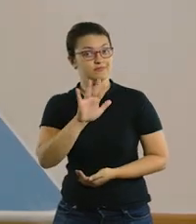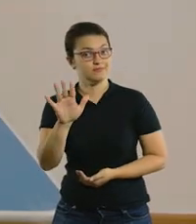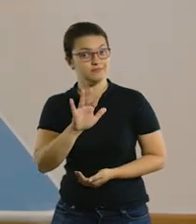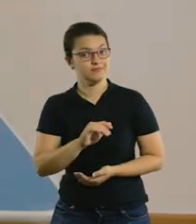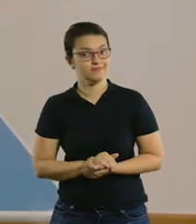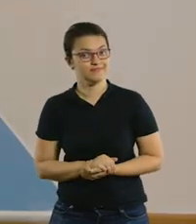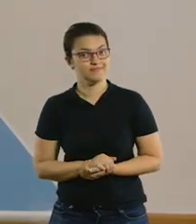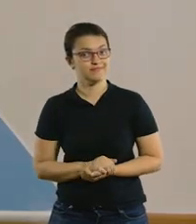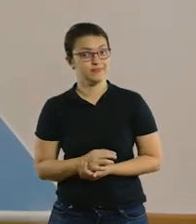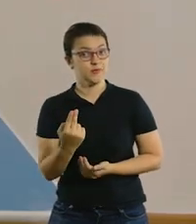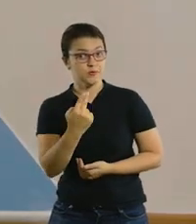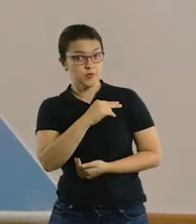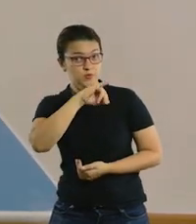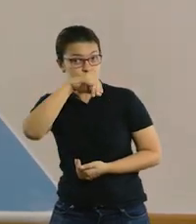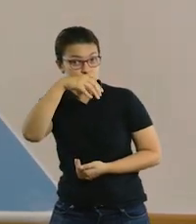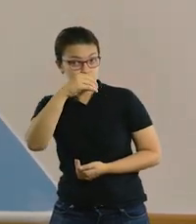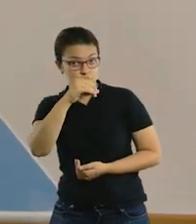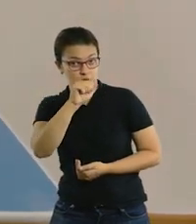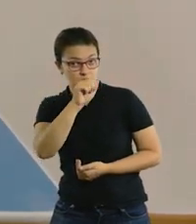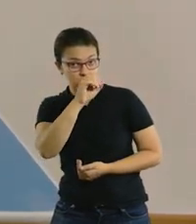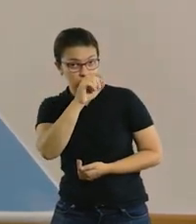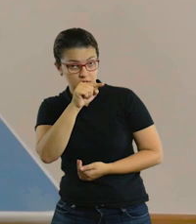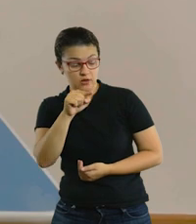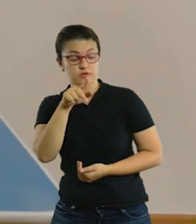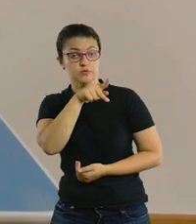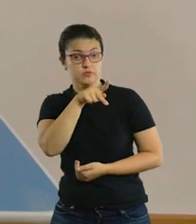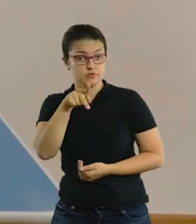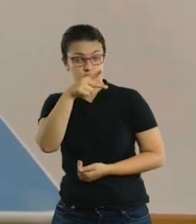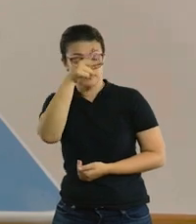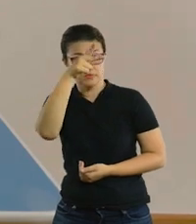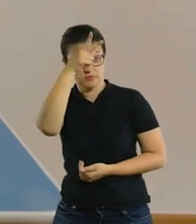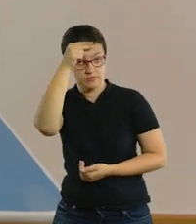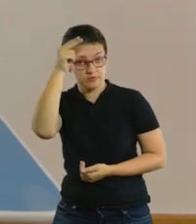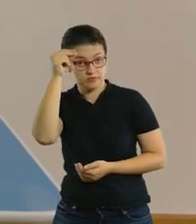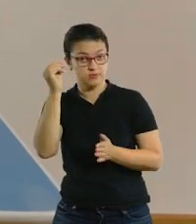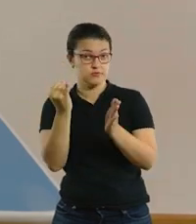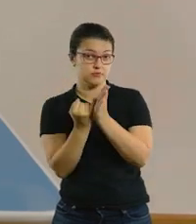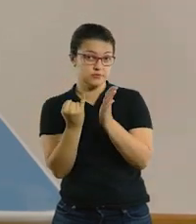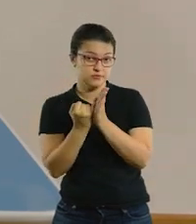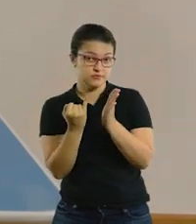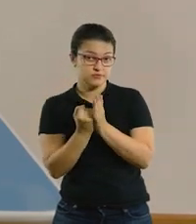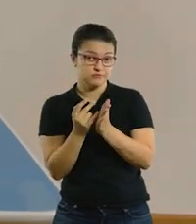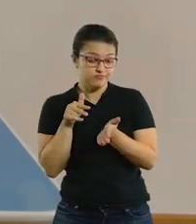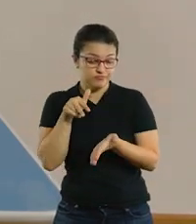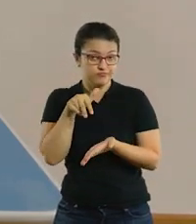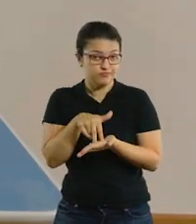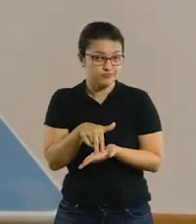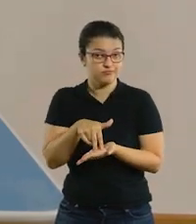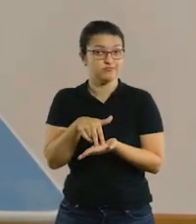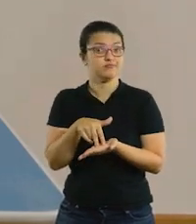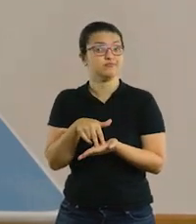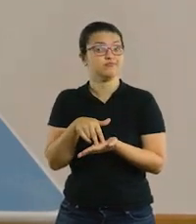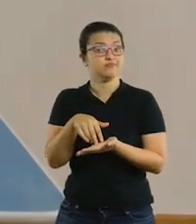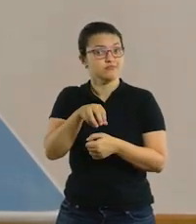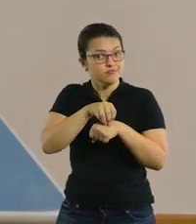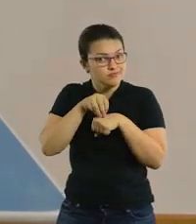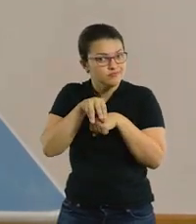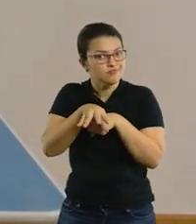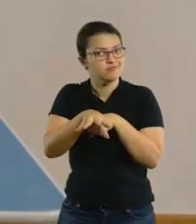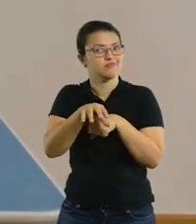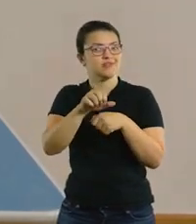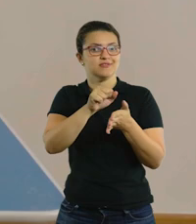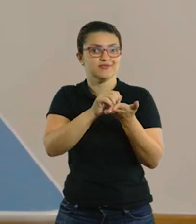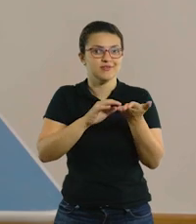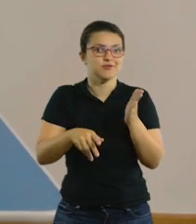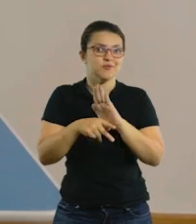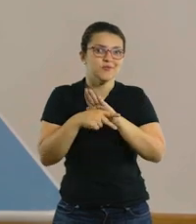Olá pessoal, meu nome é João, eu sou professor da Rede Municipal de Itapevi e estou aqui mais uma vez para trazer proposta de